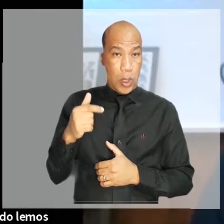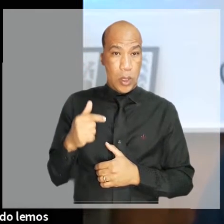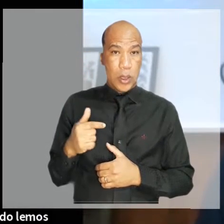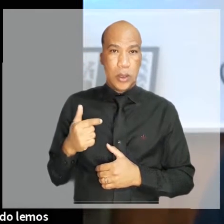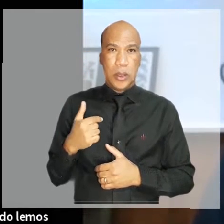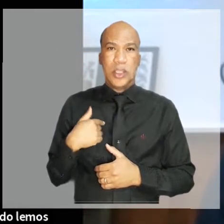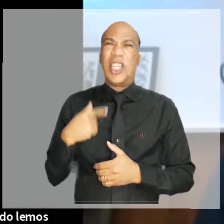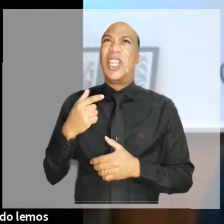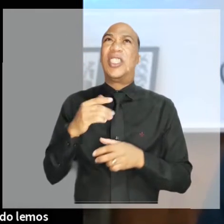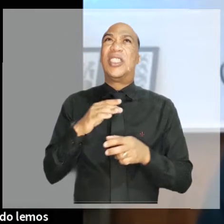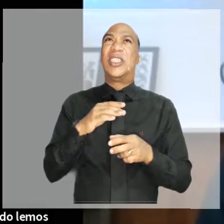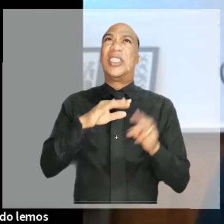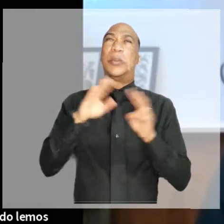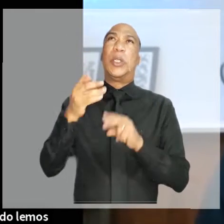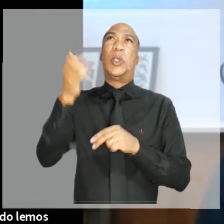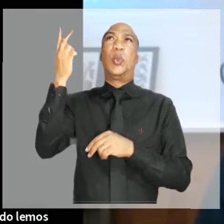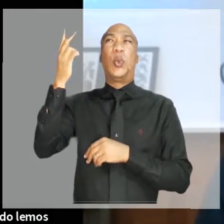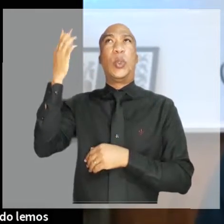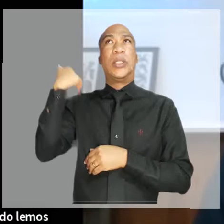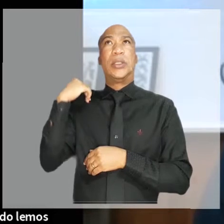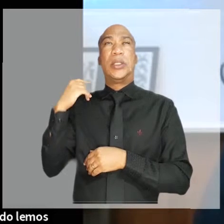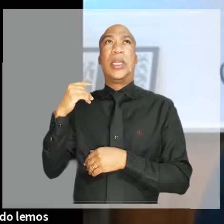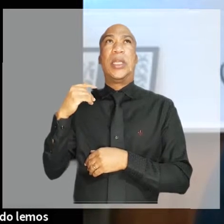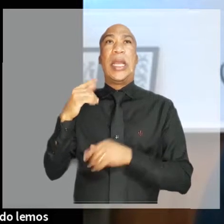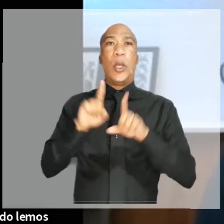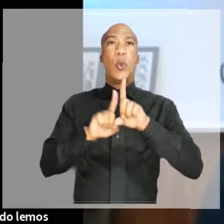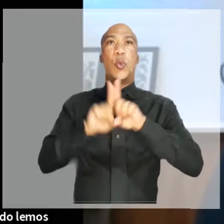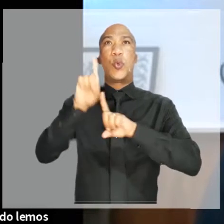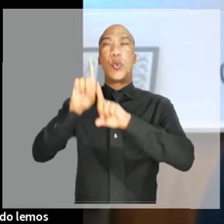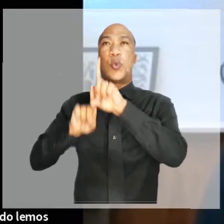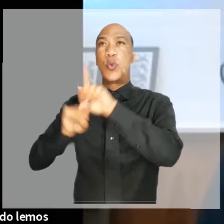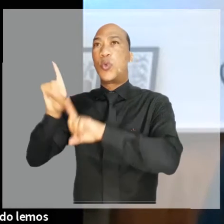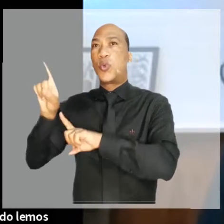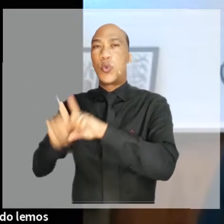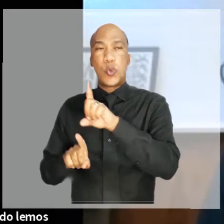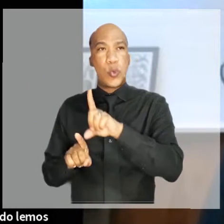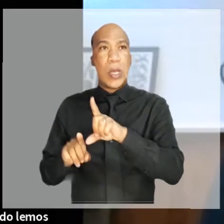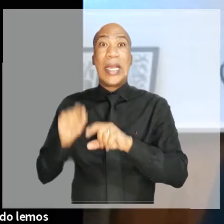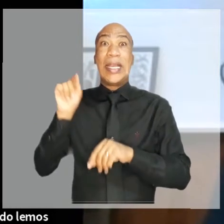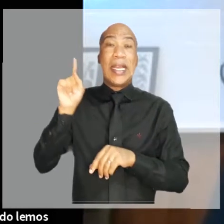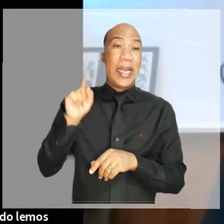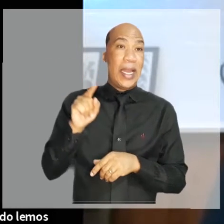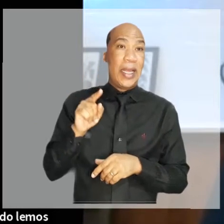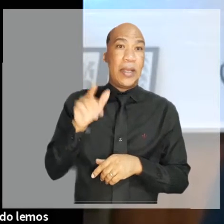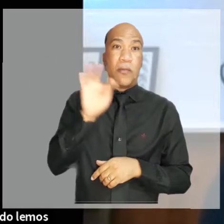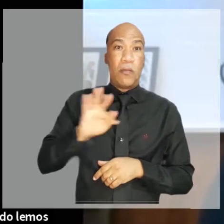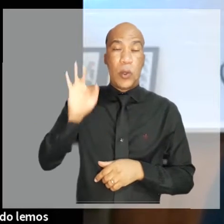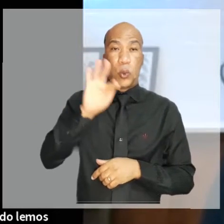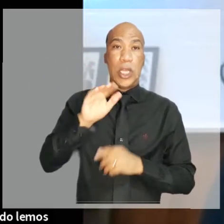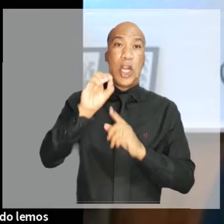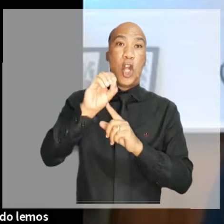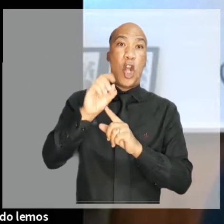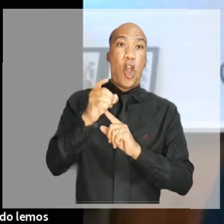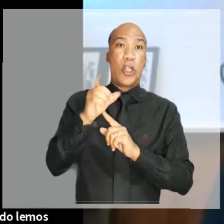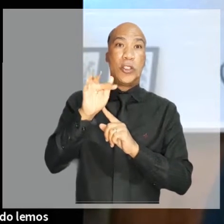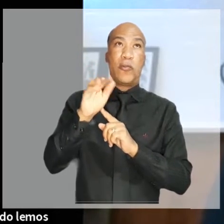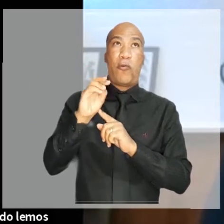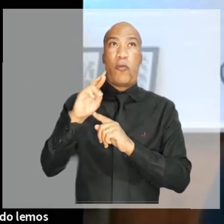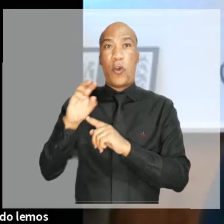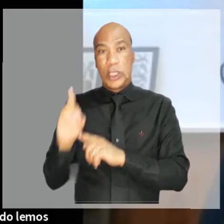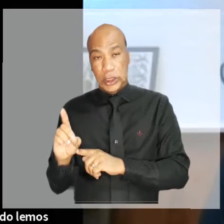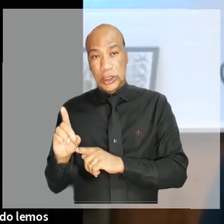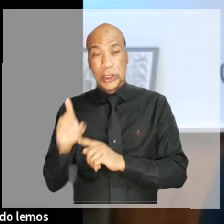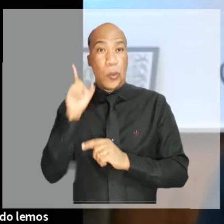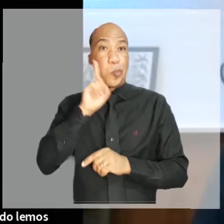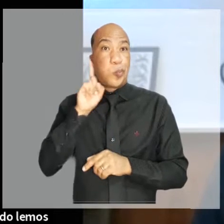2 semanas, o ranking da Universidade de Oxford da preparação dos países para inteligência artificial,